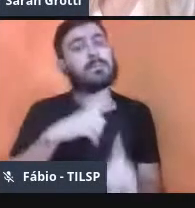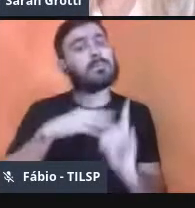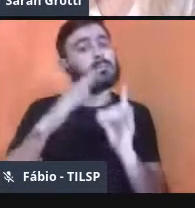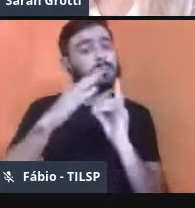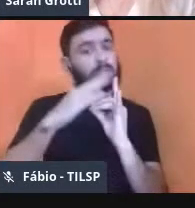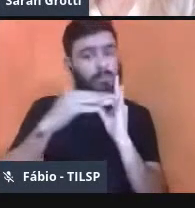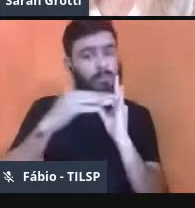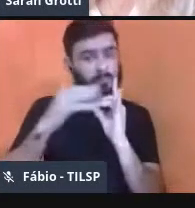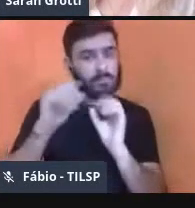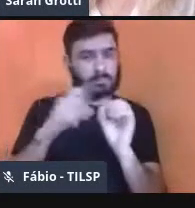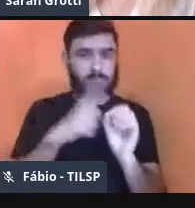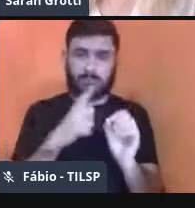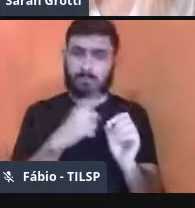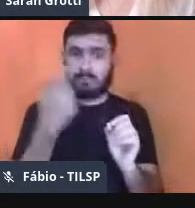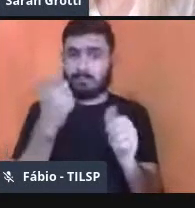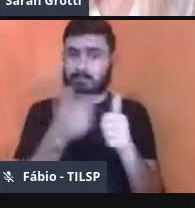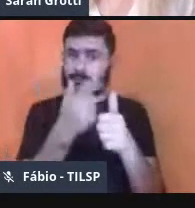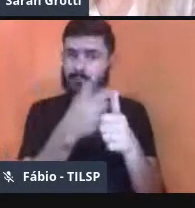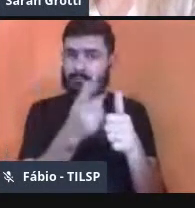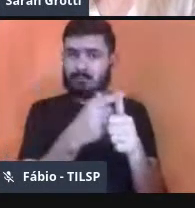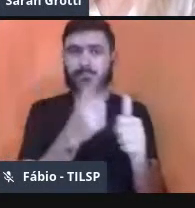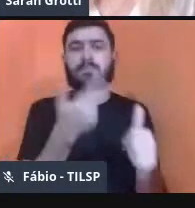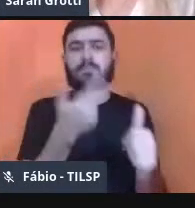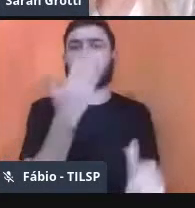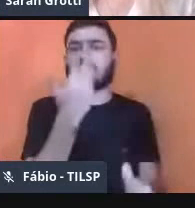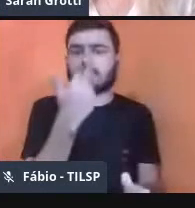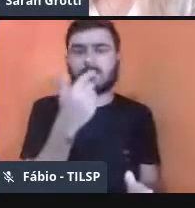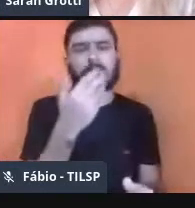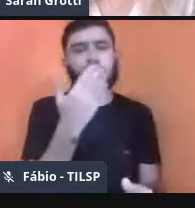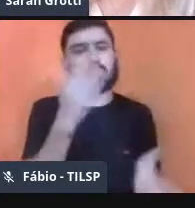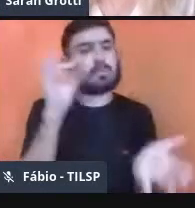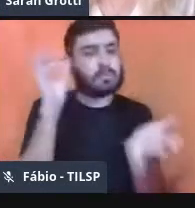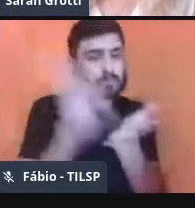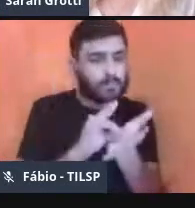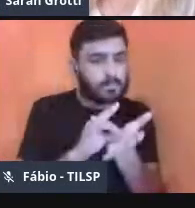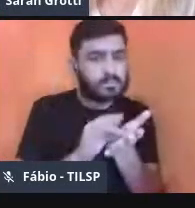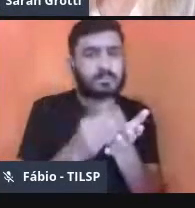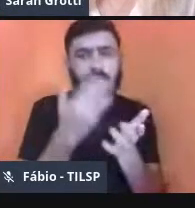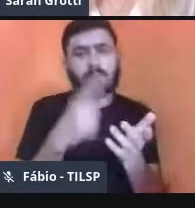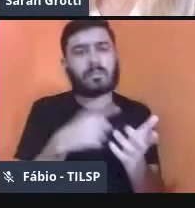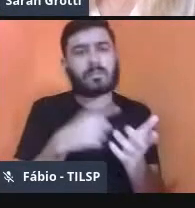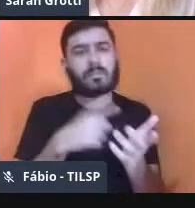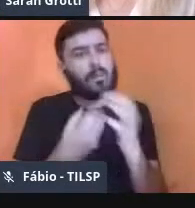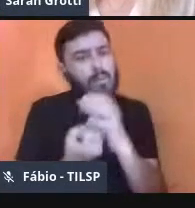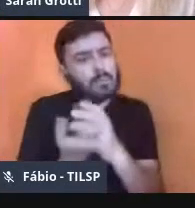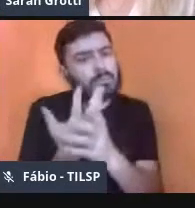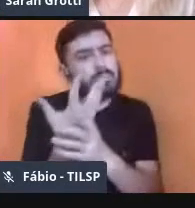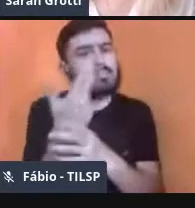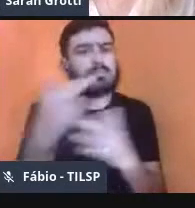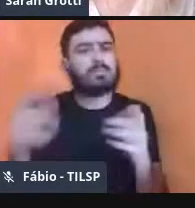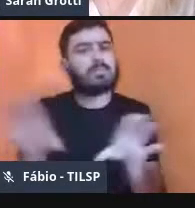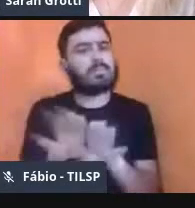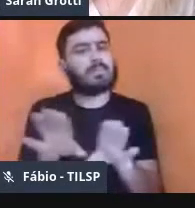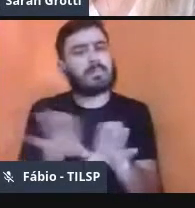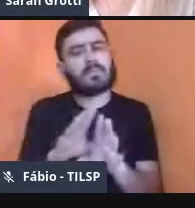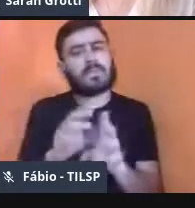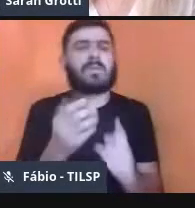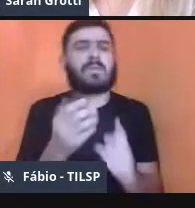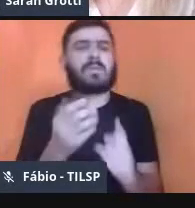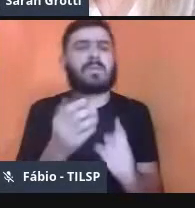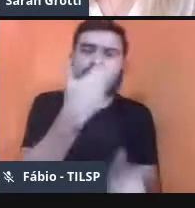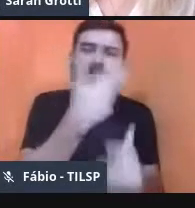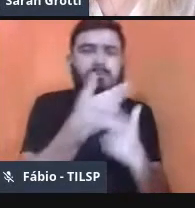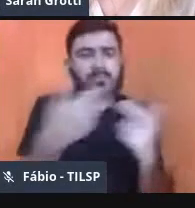É você comer comida de verdade, né? Produtos que venham da terra, de preferência in natura, frutas, castanhas,